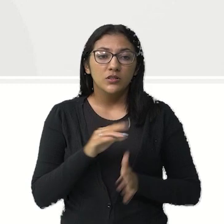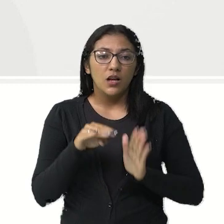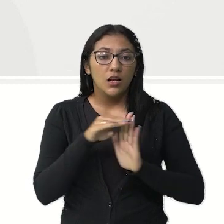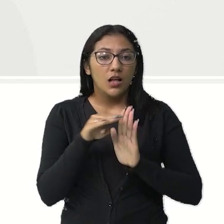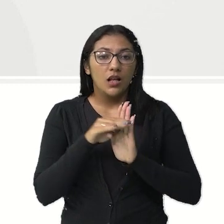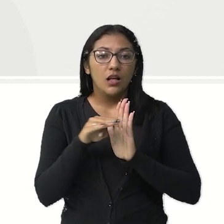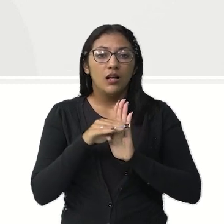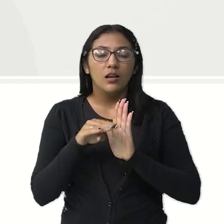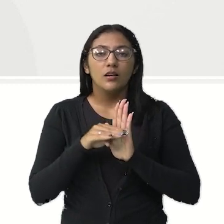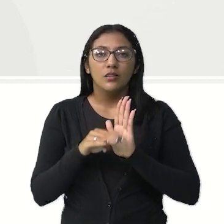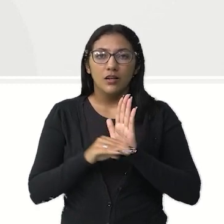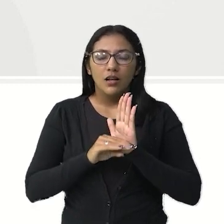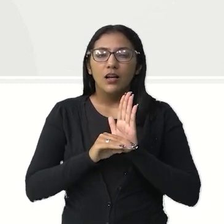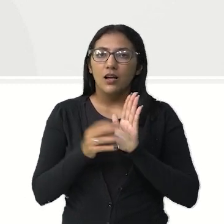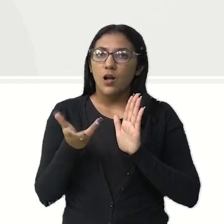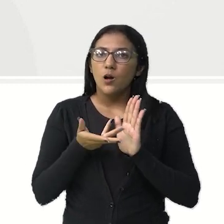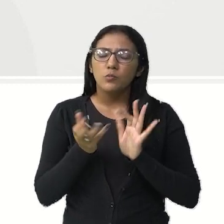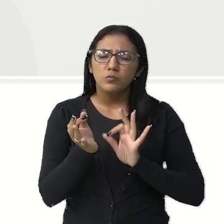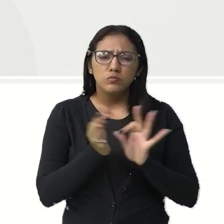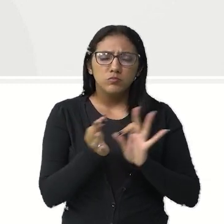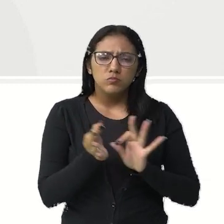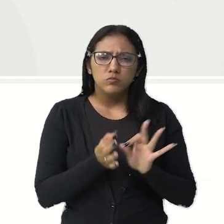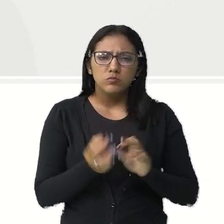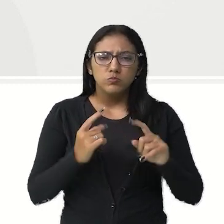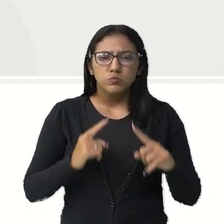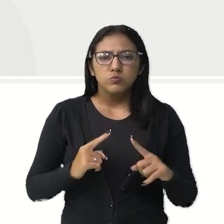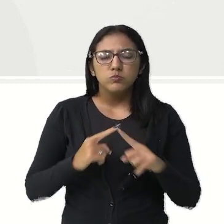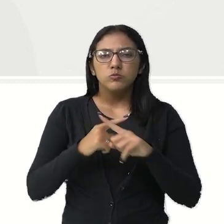Vamos para a regra de 3.